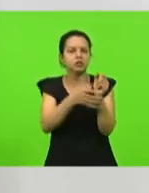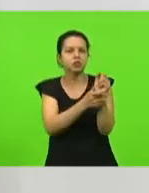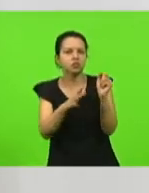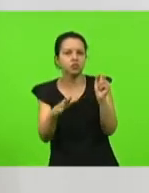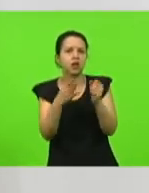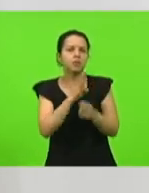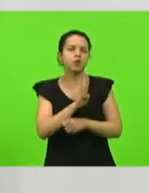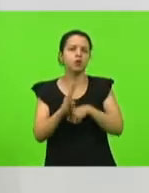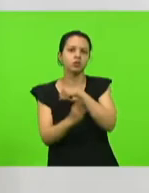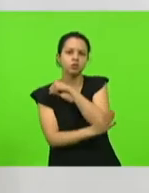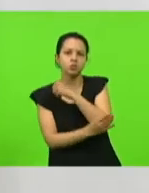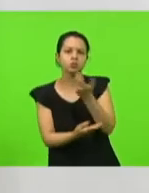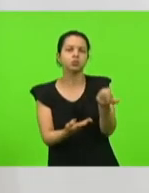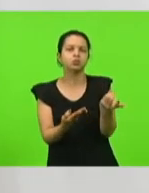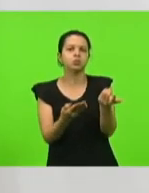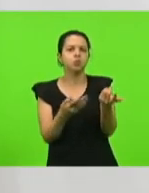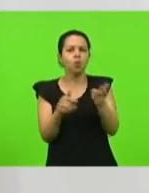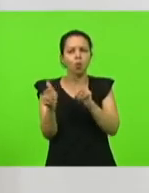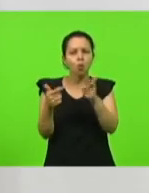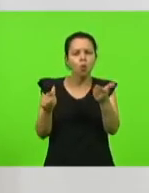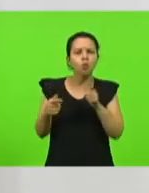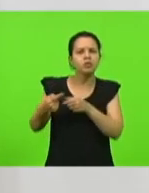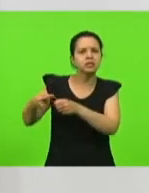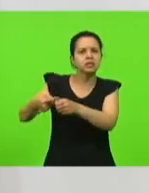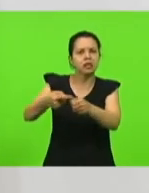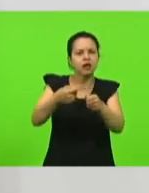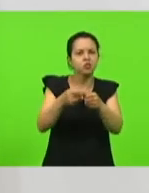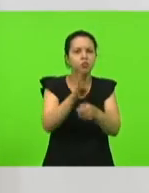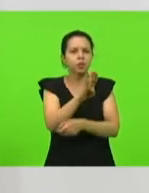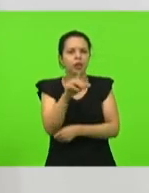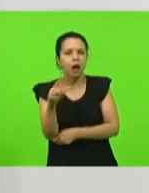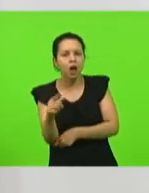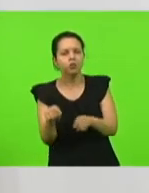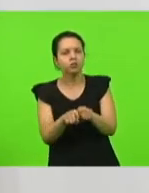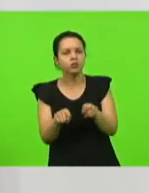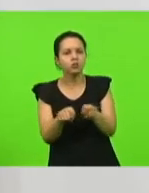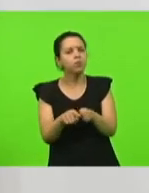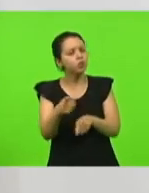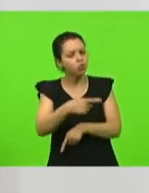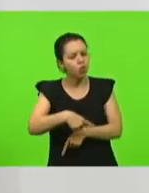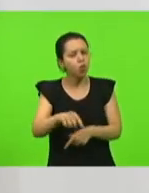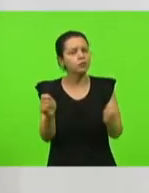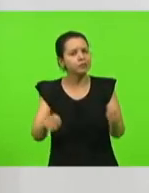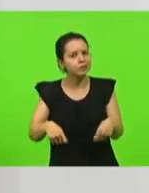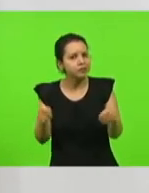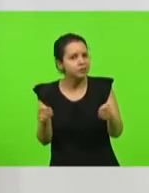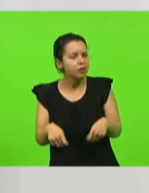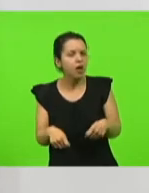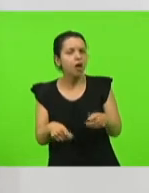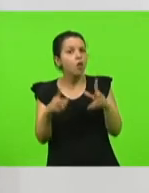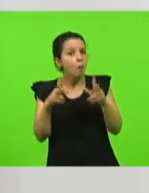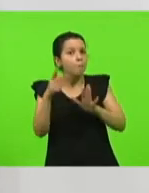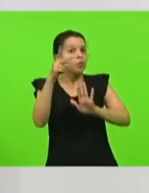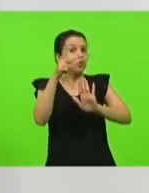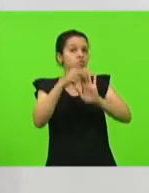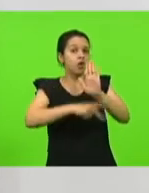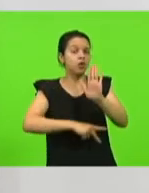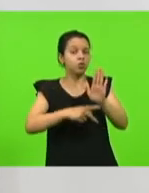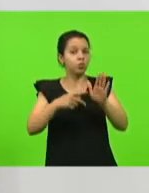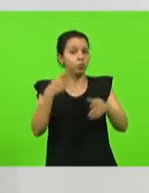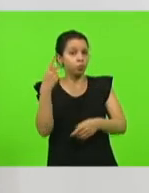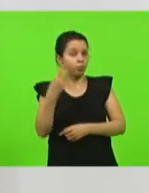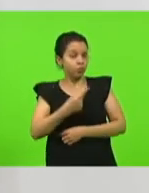Biguaçu, todas essas grandes cidades, Blumenau, para que nós possamos ter isso como um projeto de política